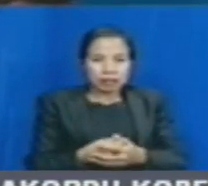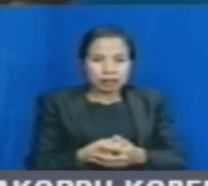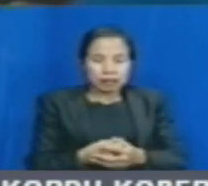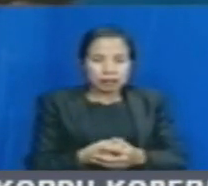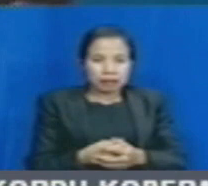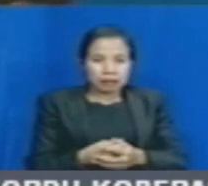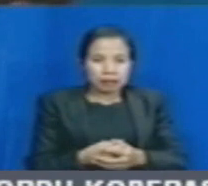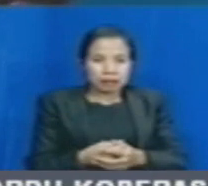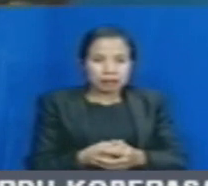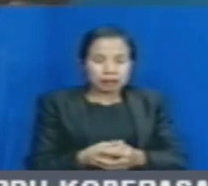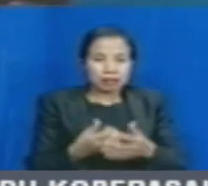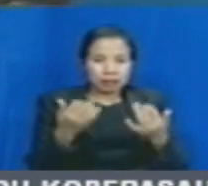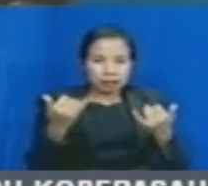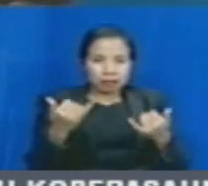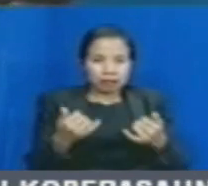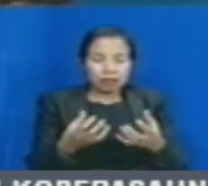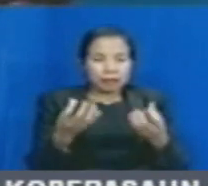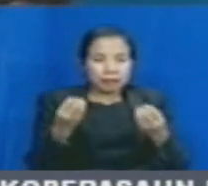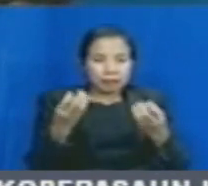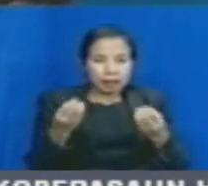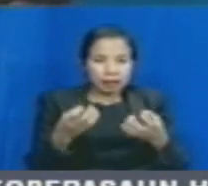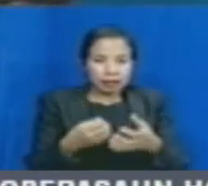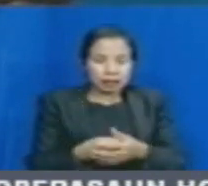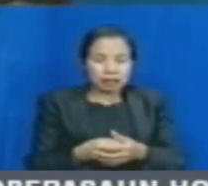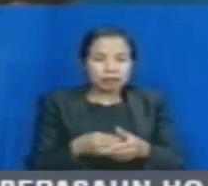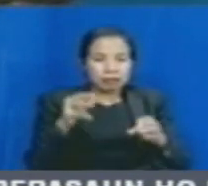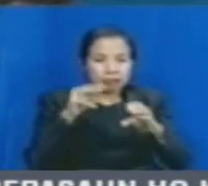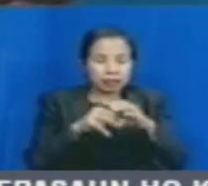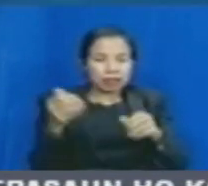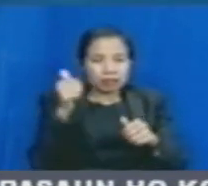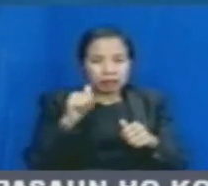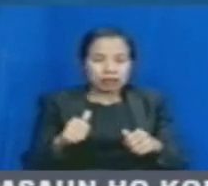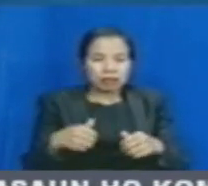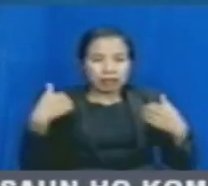mercado agora, para que o mercado Ásia e papel da boa